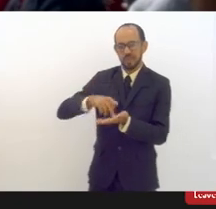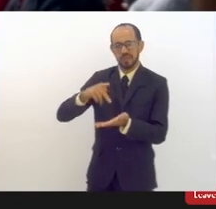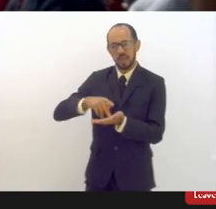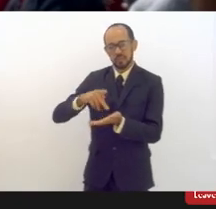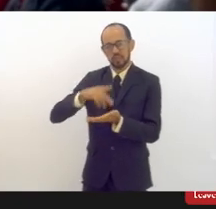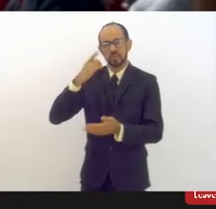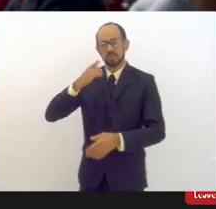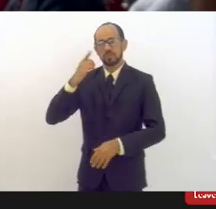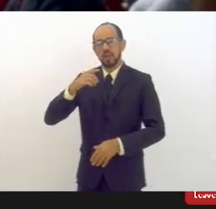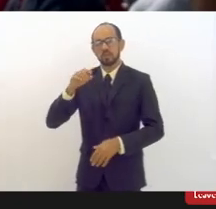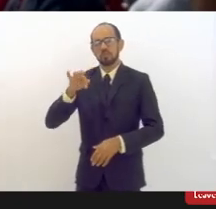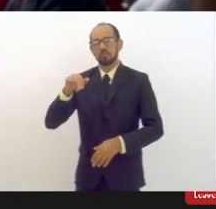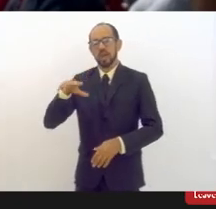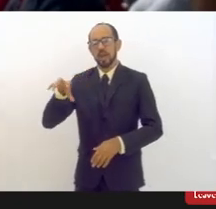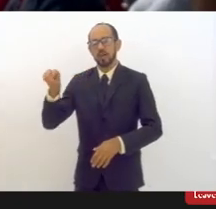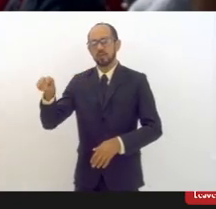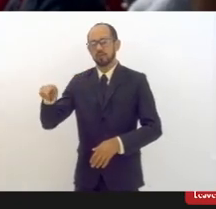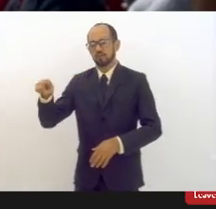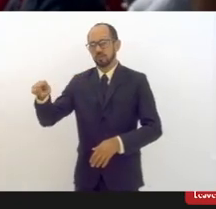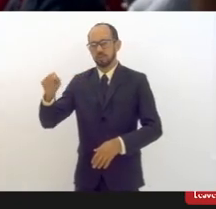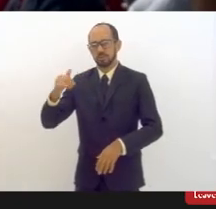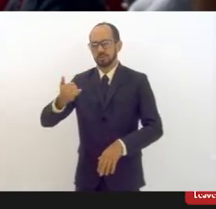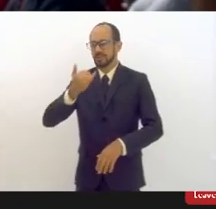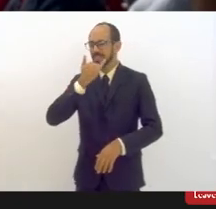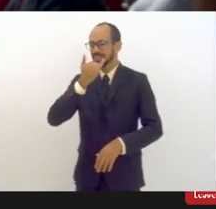Serafini, doutor Rogério Pacheco, perdão.